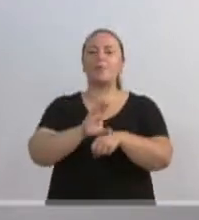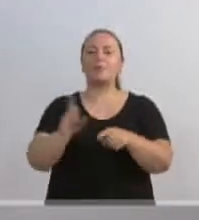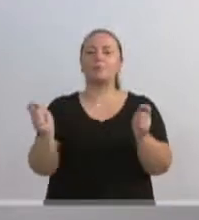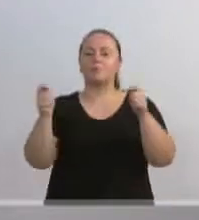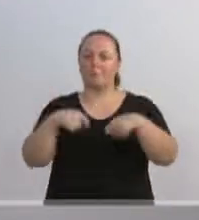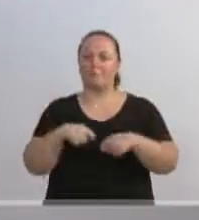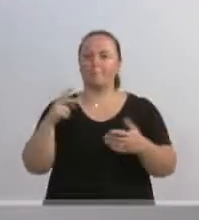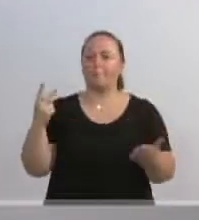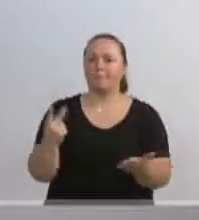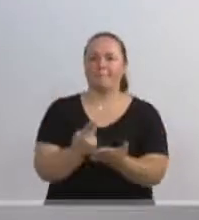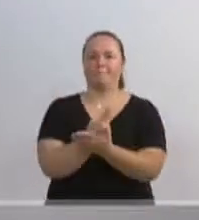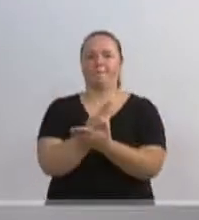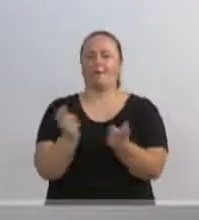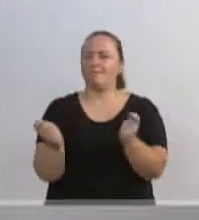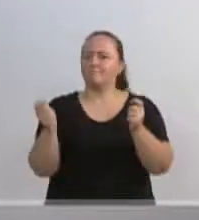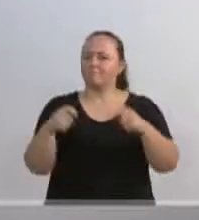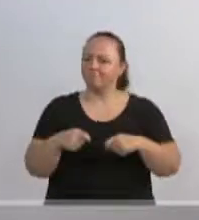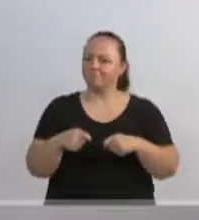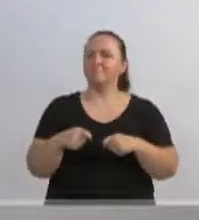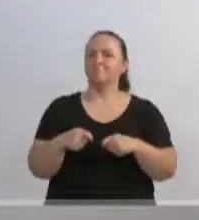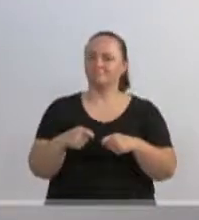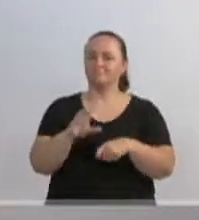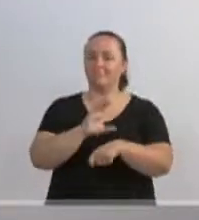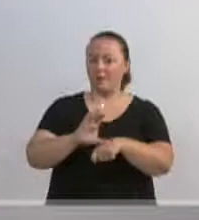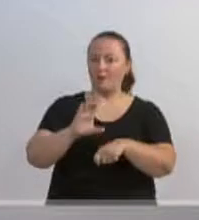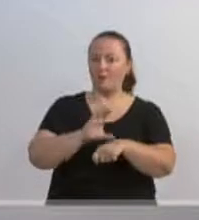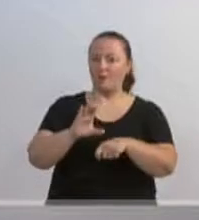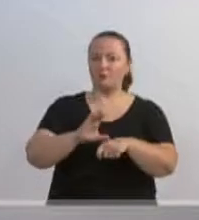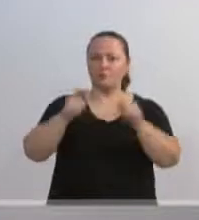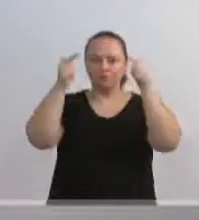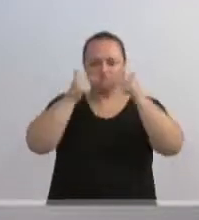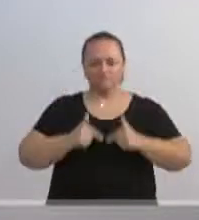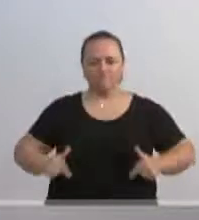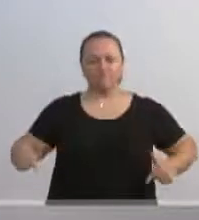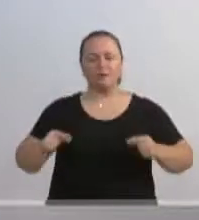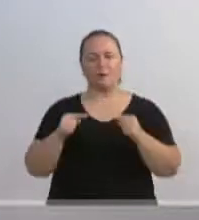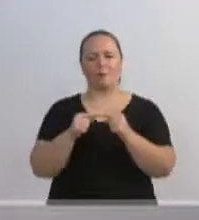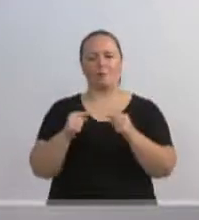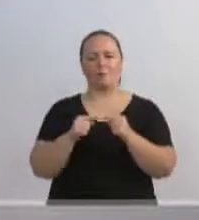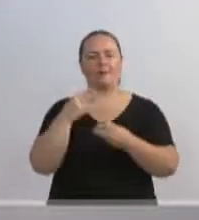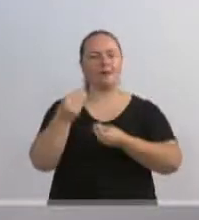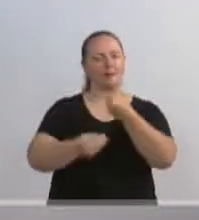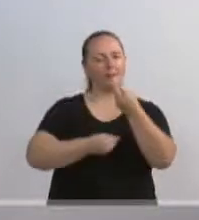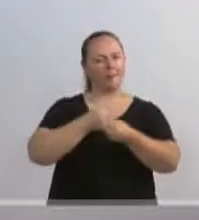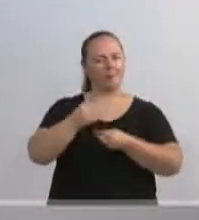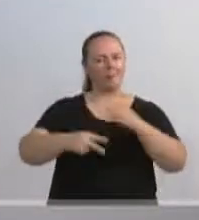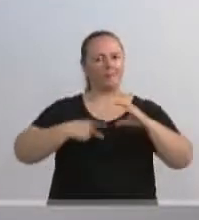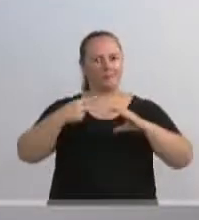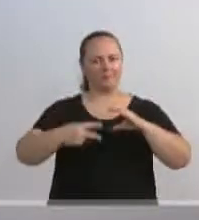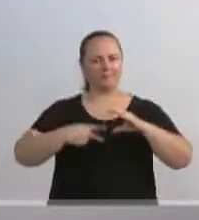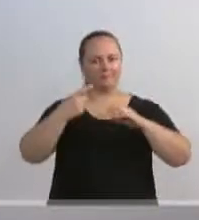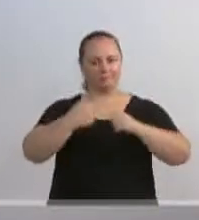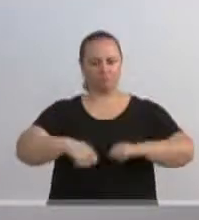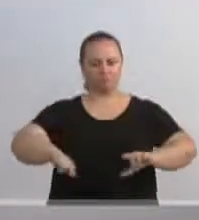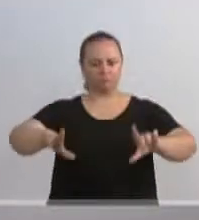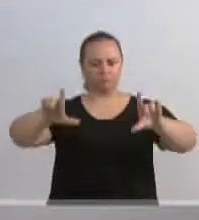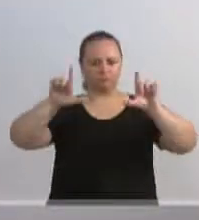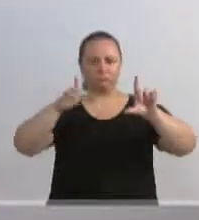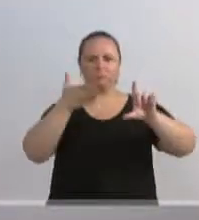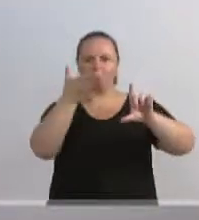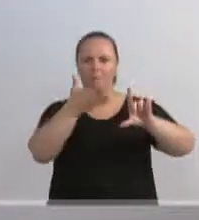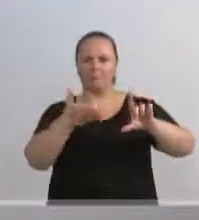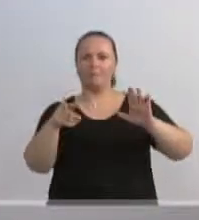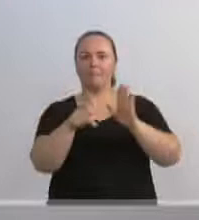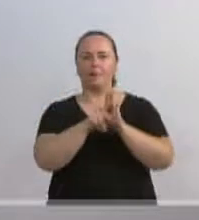verdade um evento de capacitação em relação à transparência da câmara municipal portal da transparência da